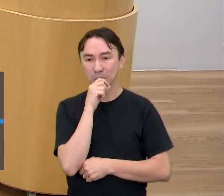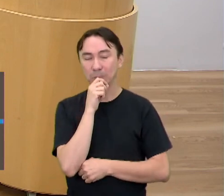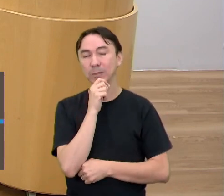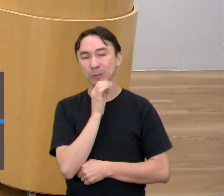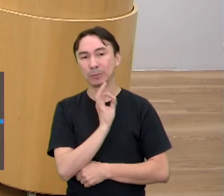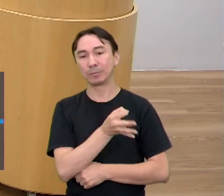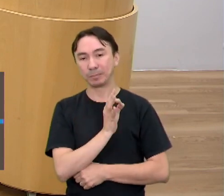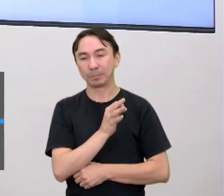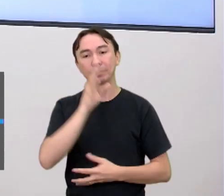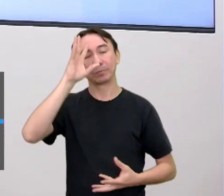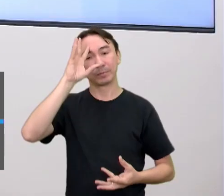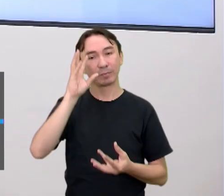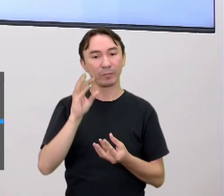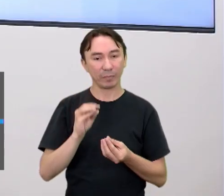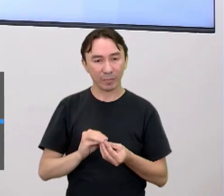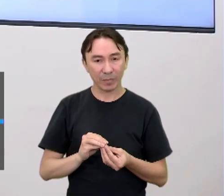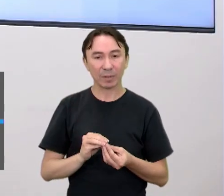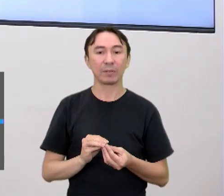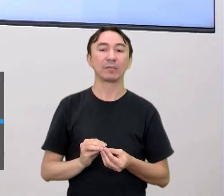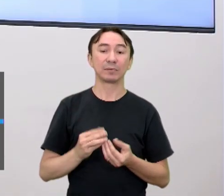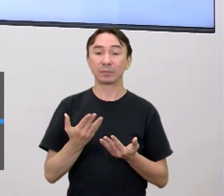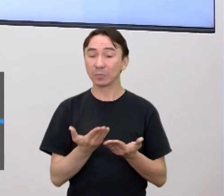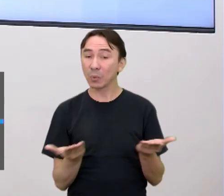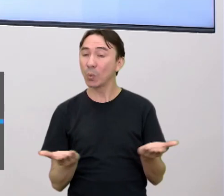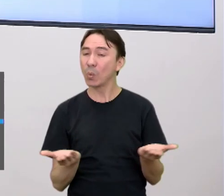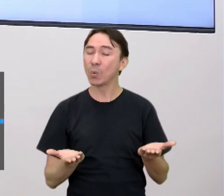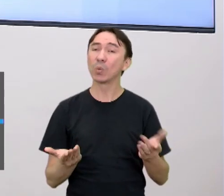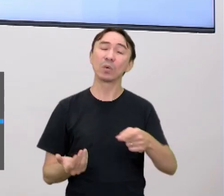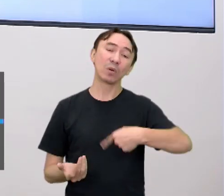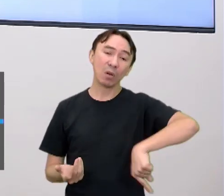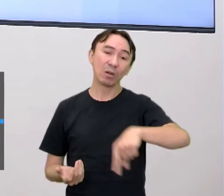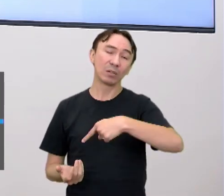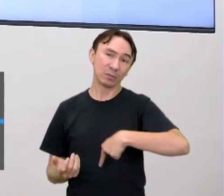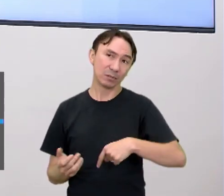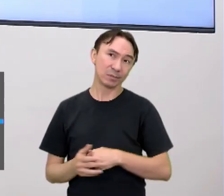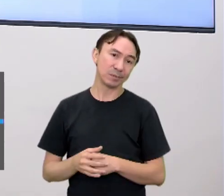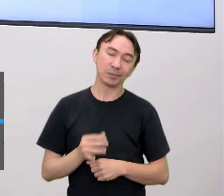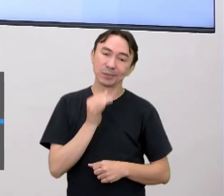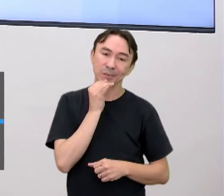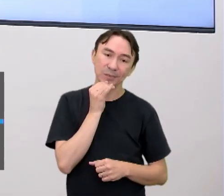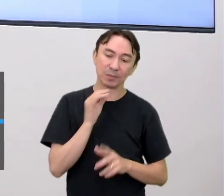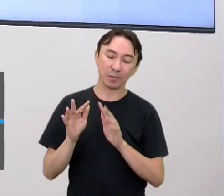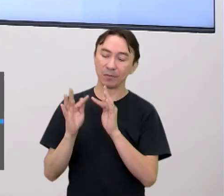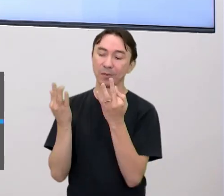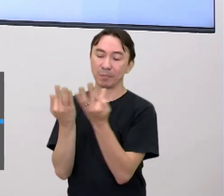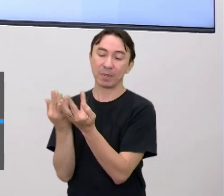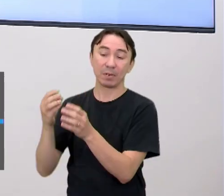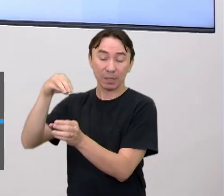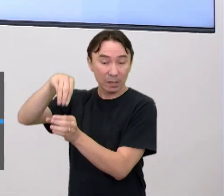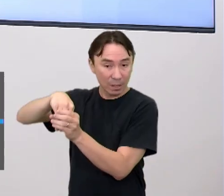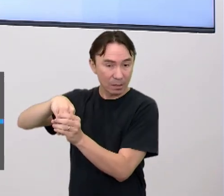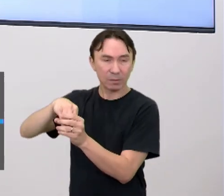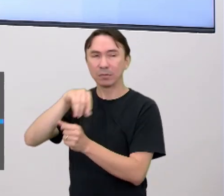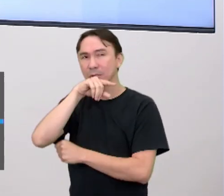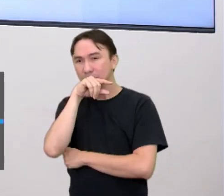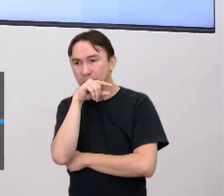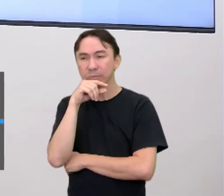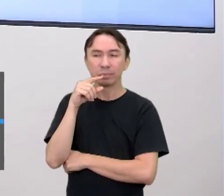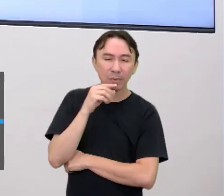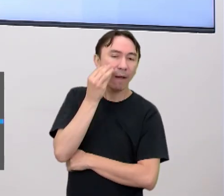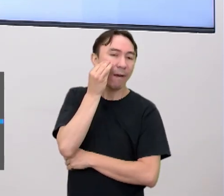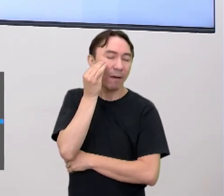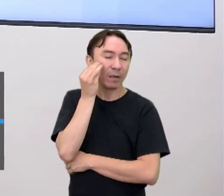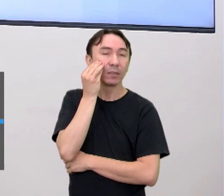A proposta aí de hoje é a gente fazer uma simulação dentro de uma família para vocês entenderem como que são calculados